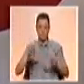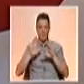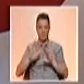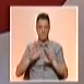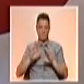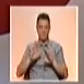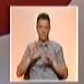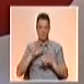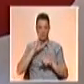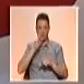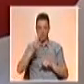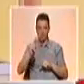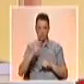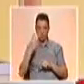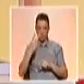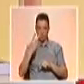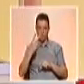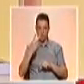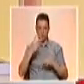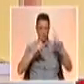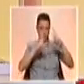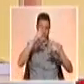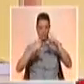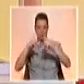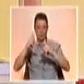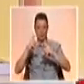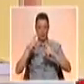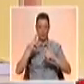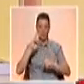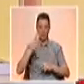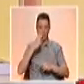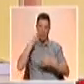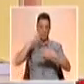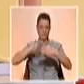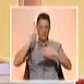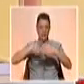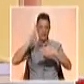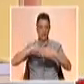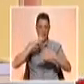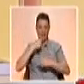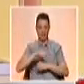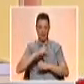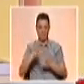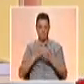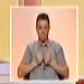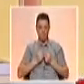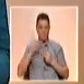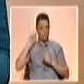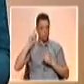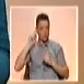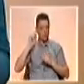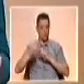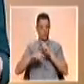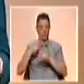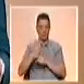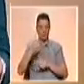mas é duo. Tem uma parte de descarga mais pequena e uma descarga maior, consoante as necessidades, não é? Aí já se poupa. É essencial, depois é